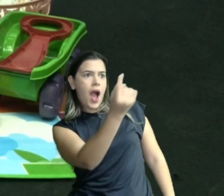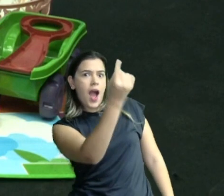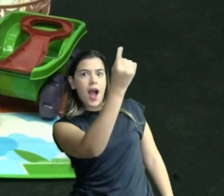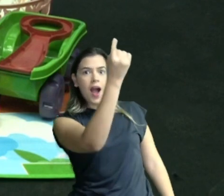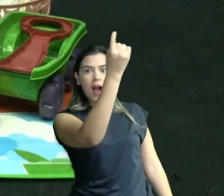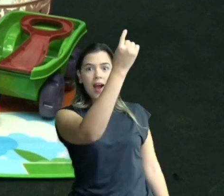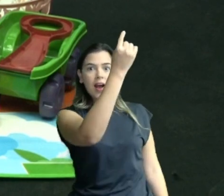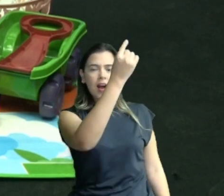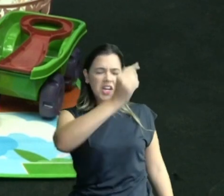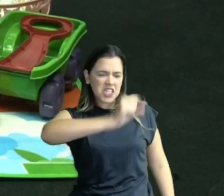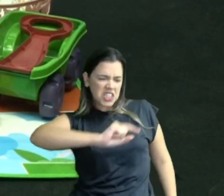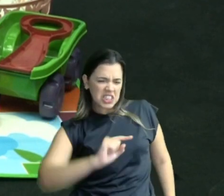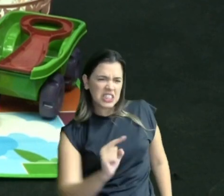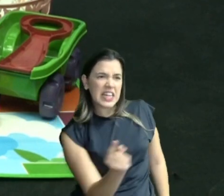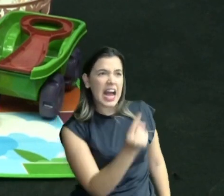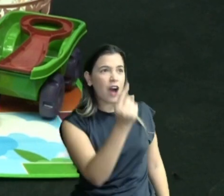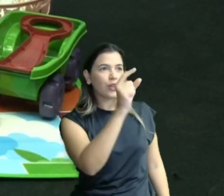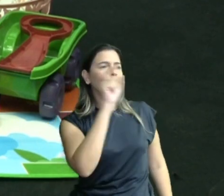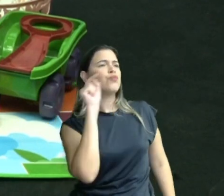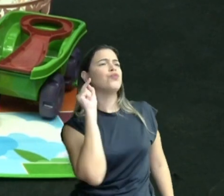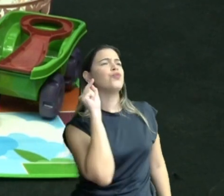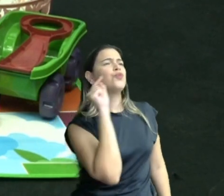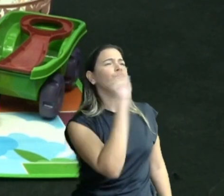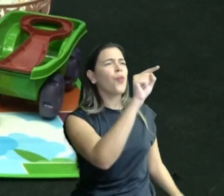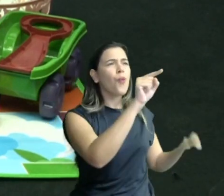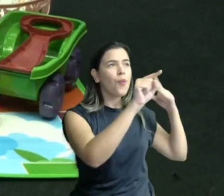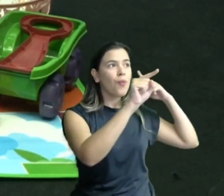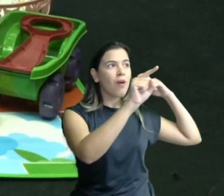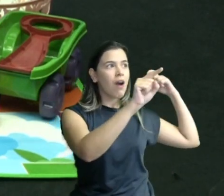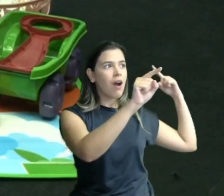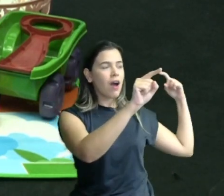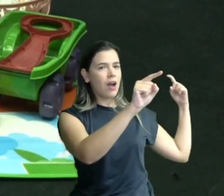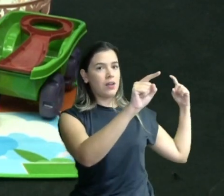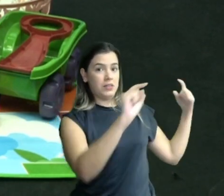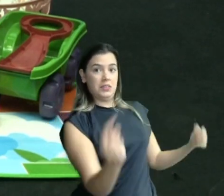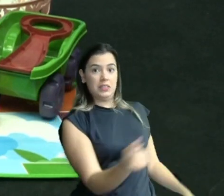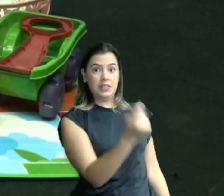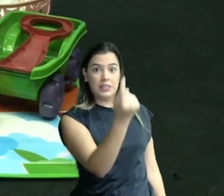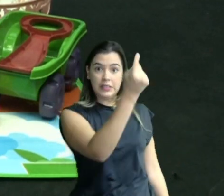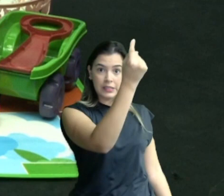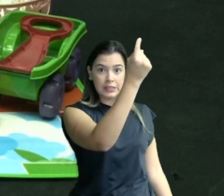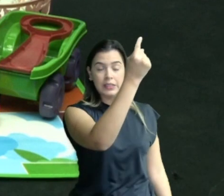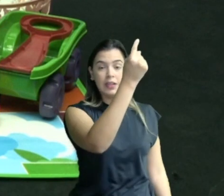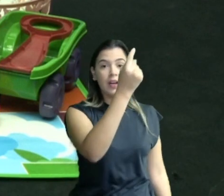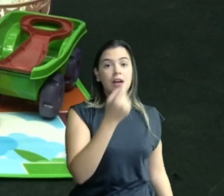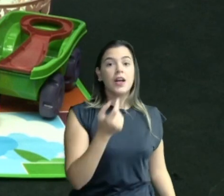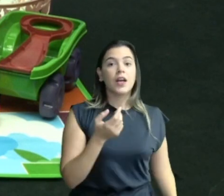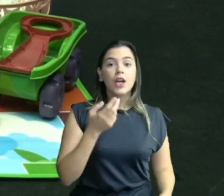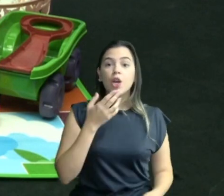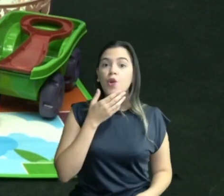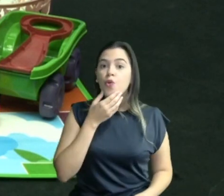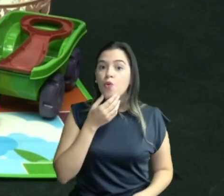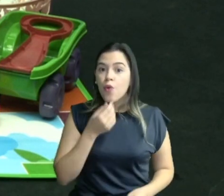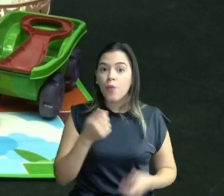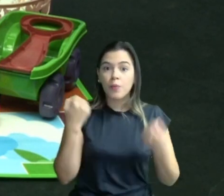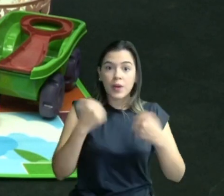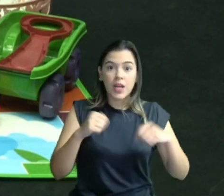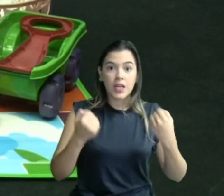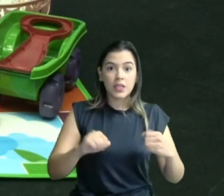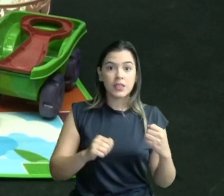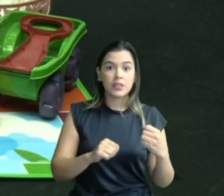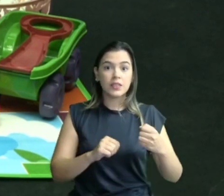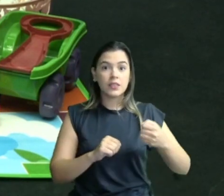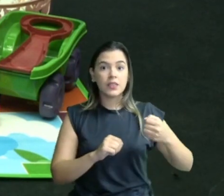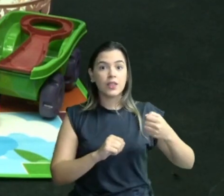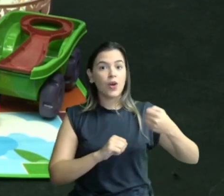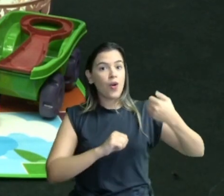tão alta era a campainha a campainha gigante que o carteiro precisou trepar